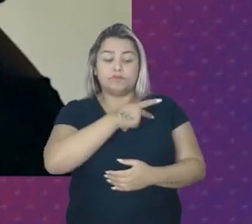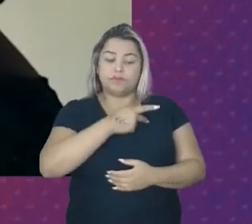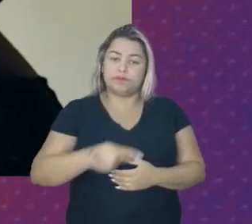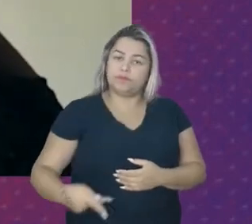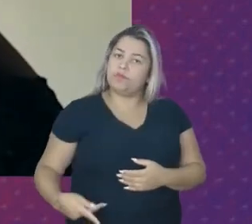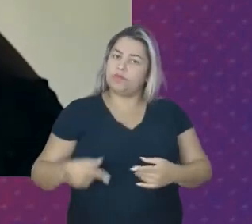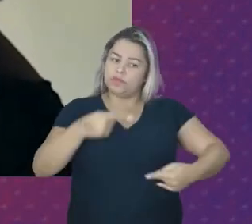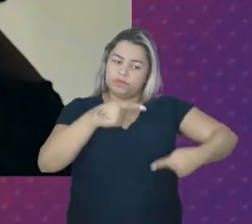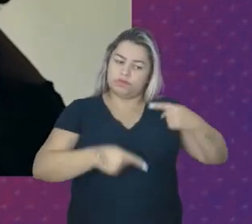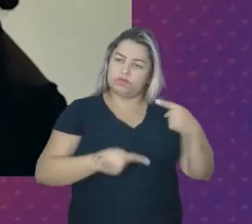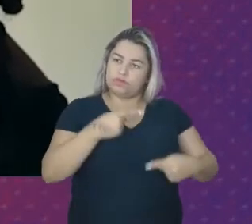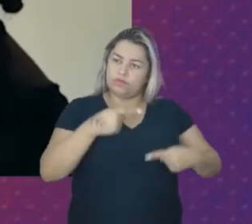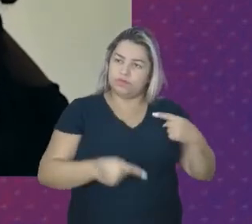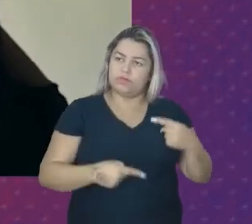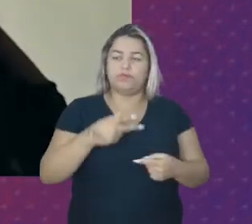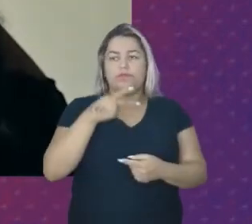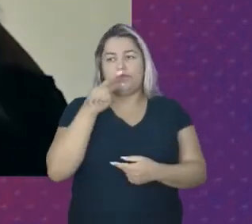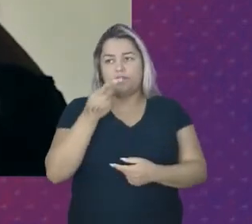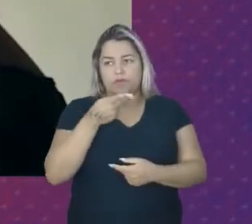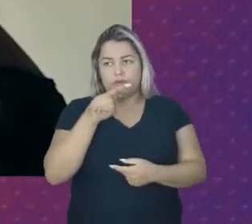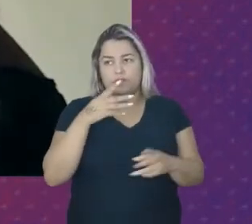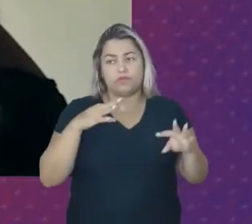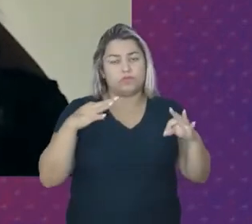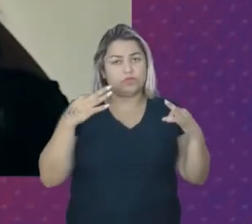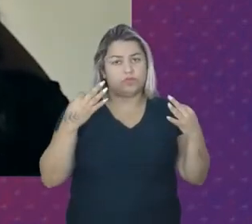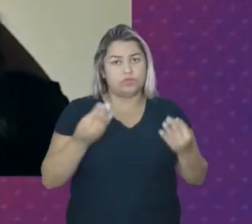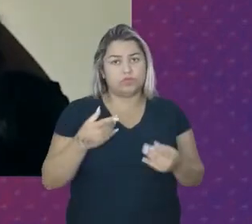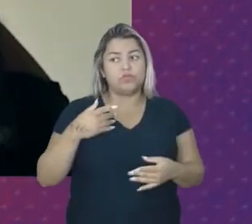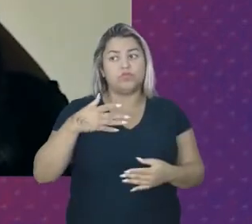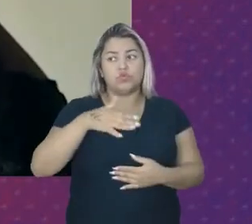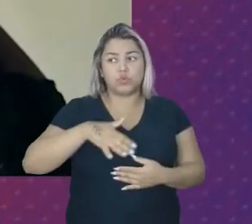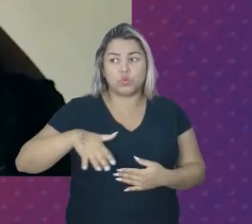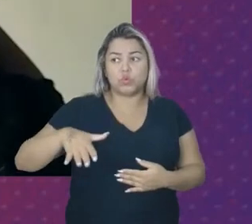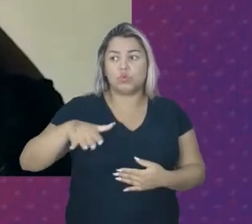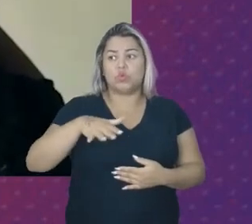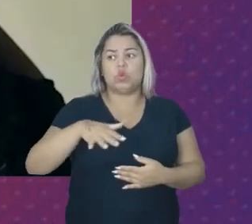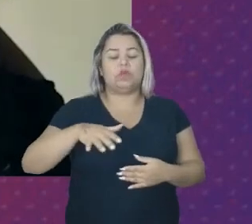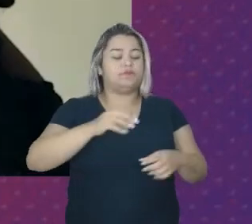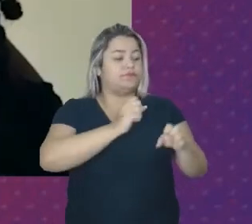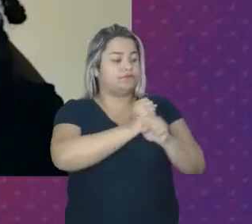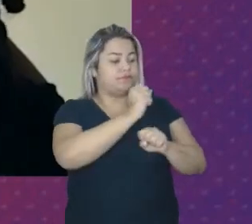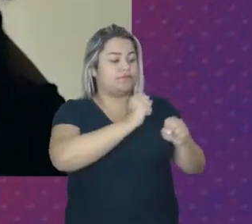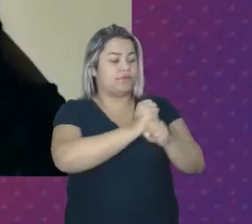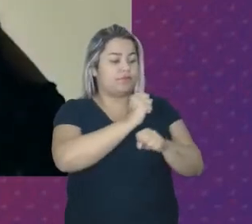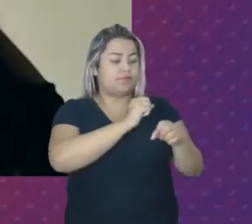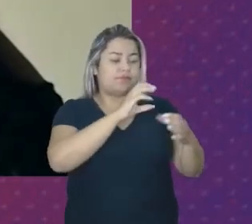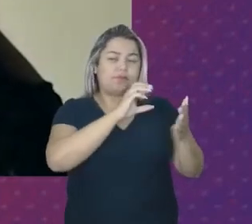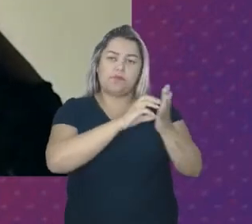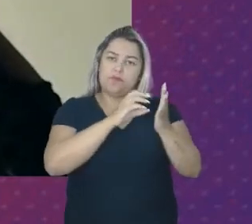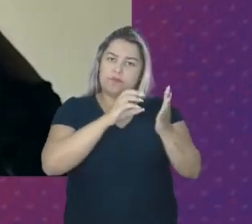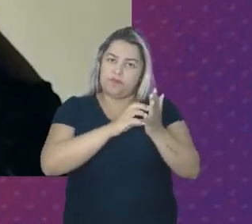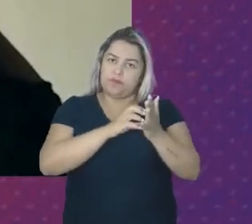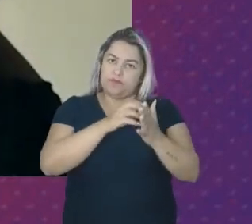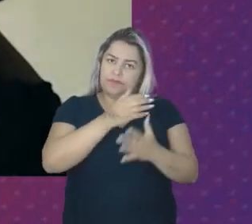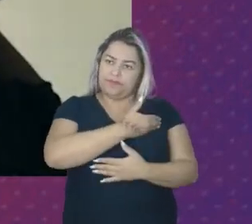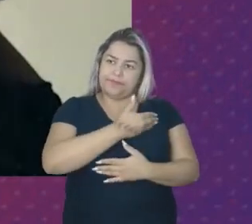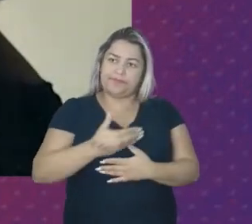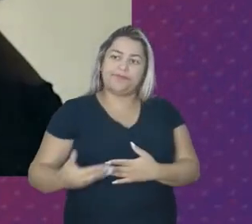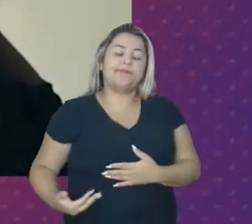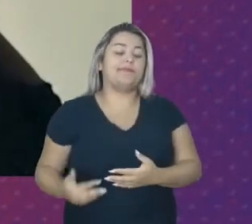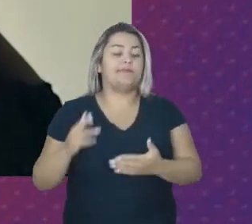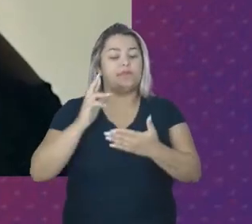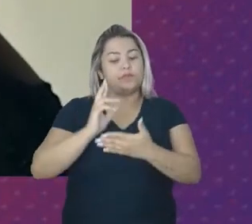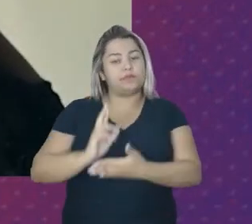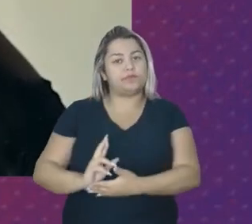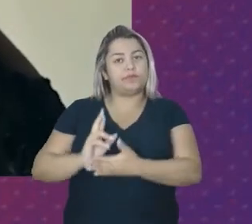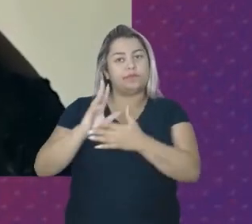que ser discutido, tem que ser falado por nós. Nós que estamos construindo esse partido, esse governo, e queremos representar tantas